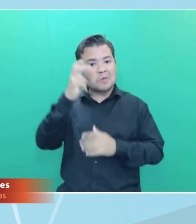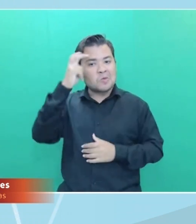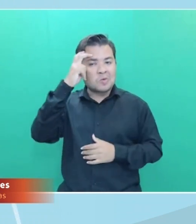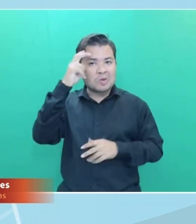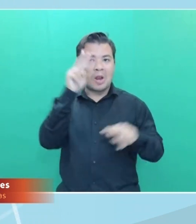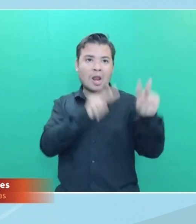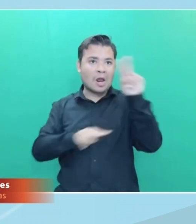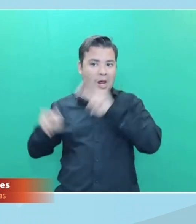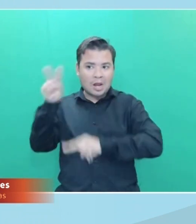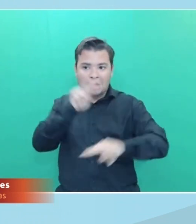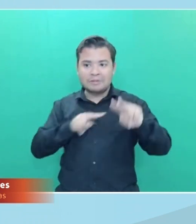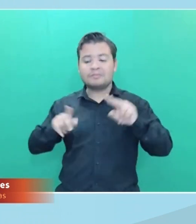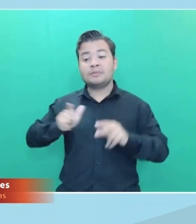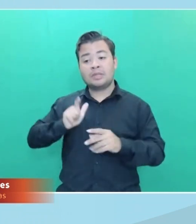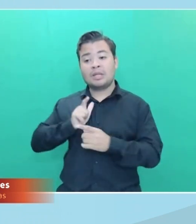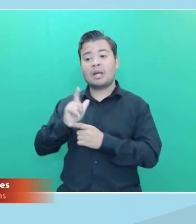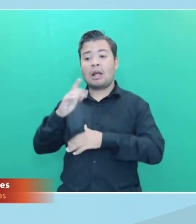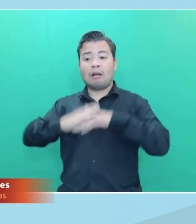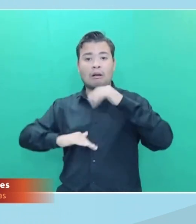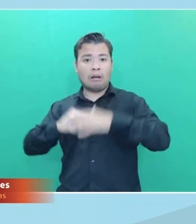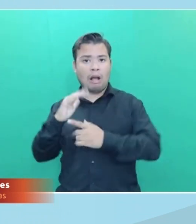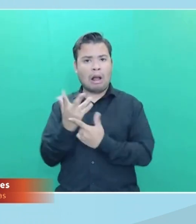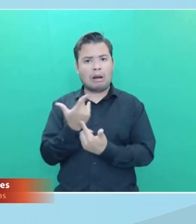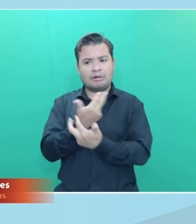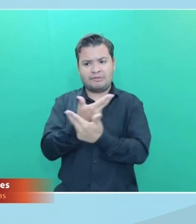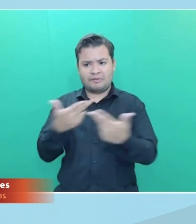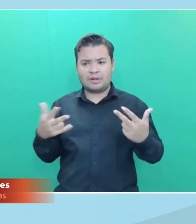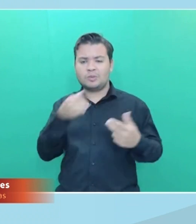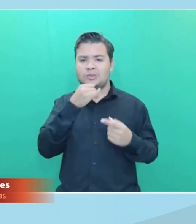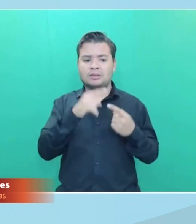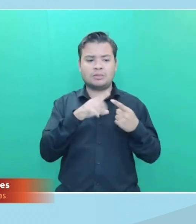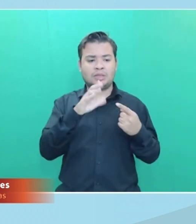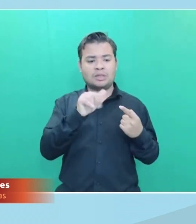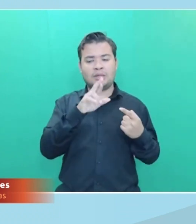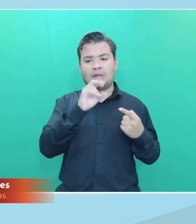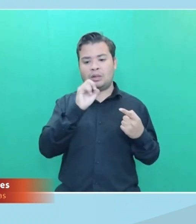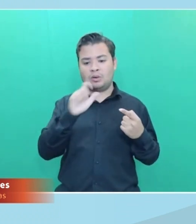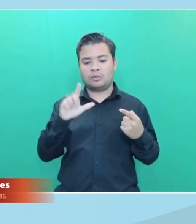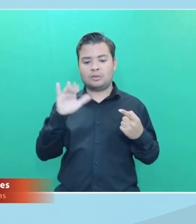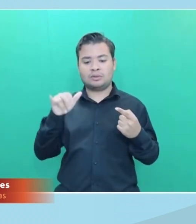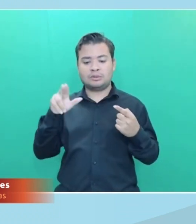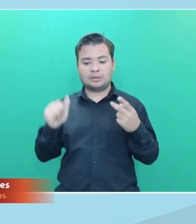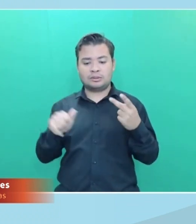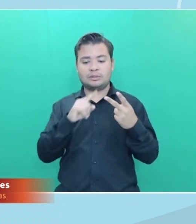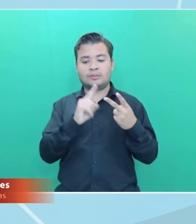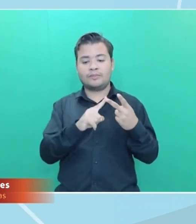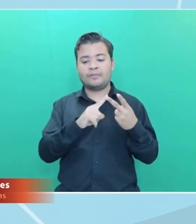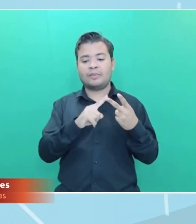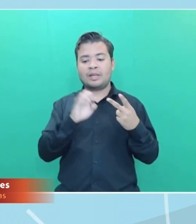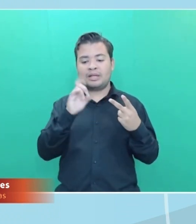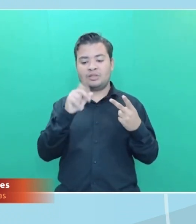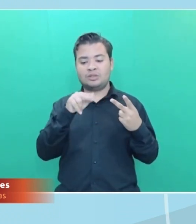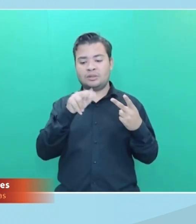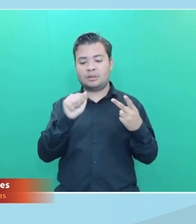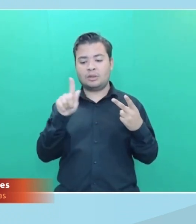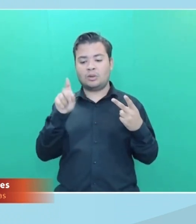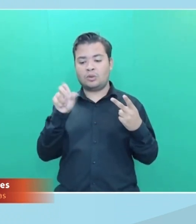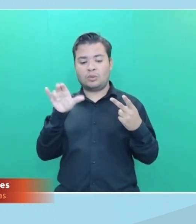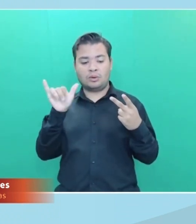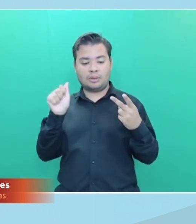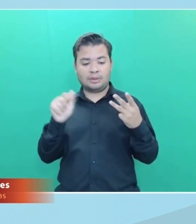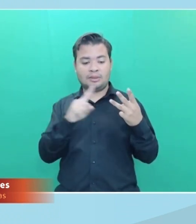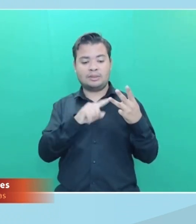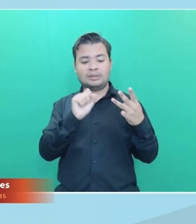disponíveis trabalhos de diferentes artistas, como Carol Sena, Edna Goya e Selma Parreira. Se você quiser conferir,